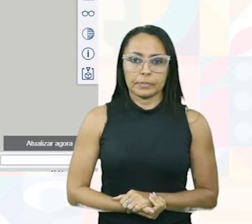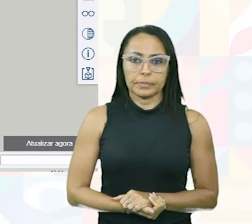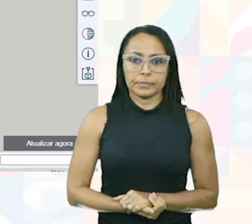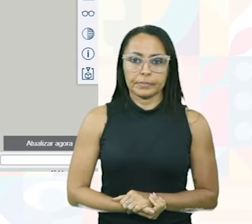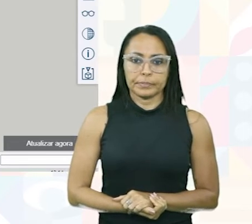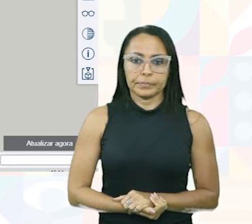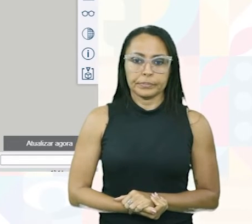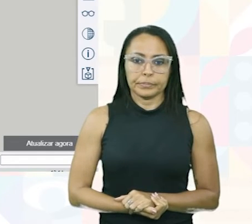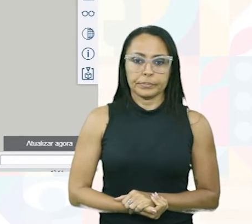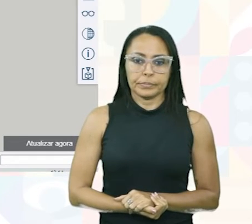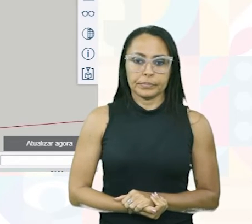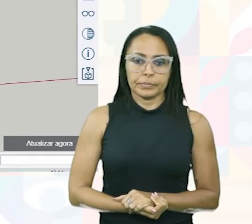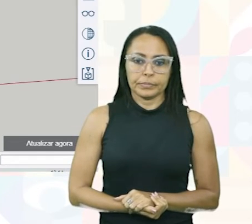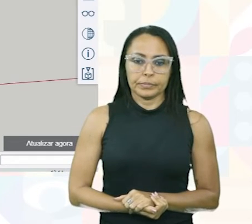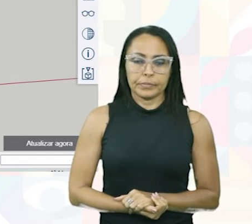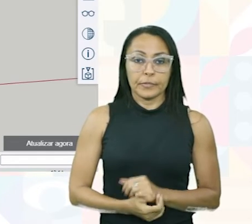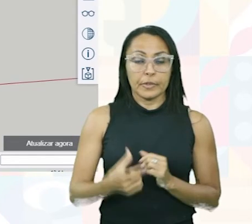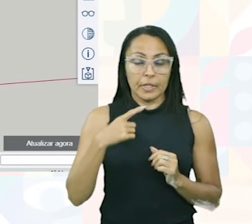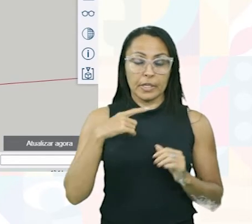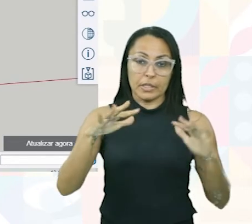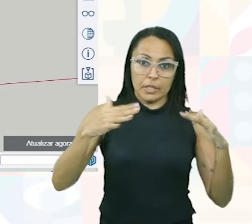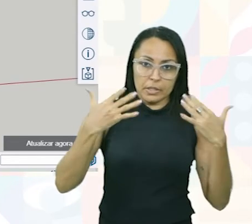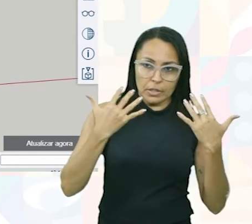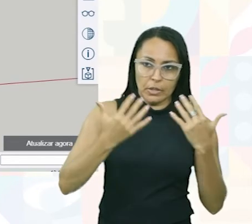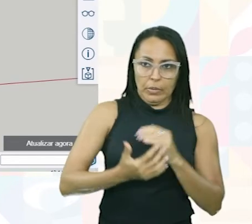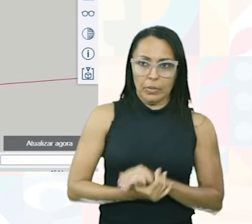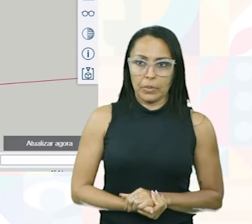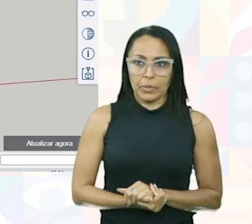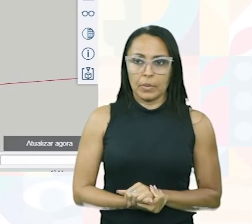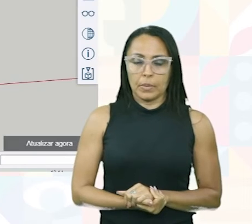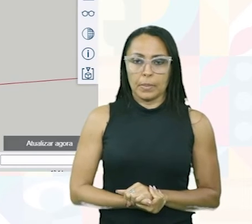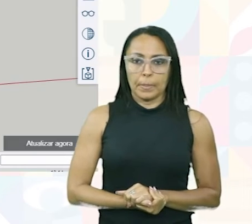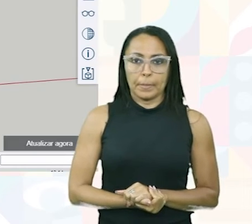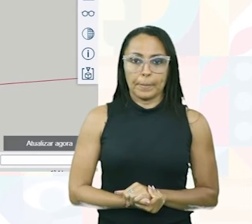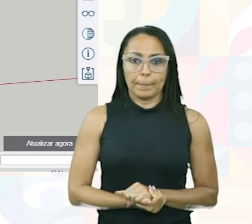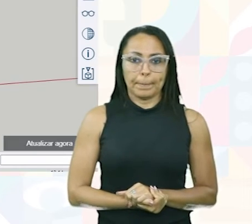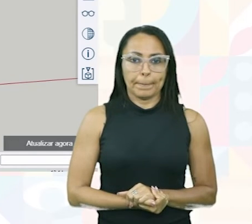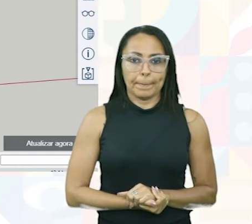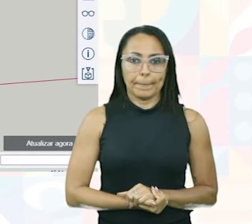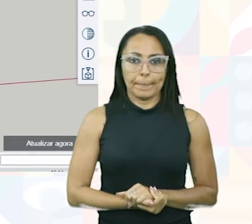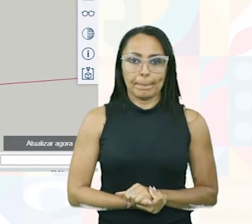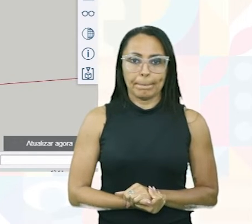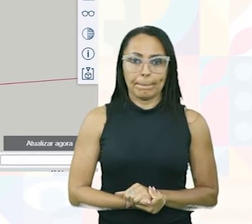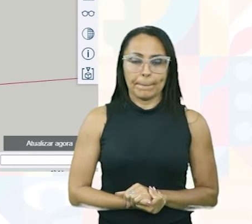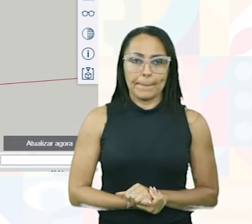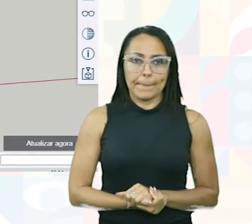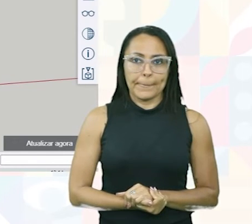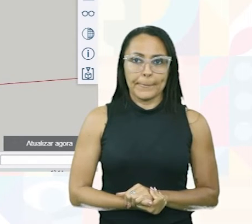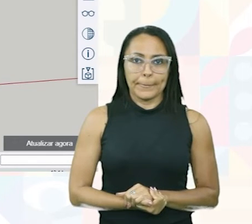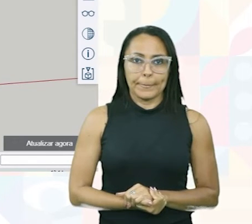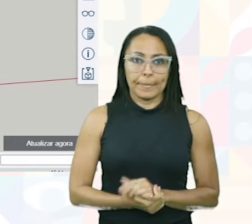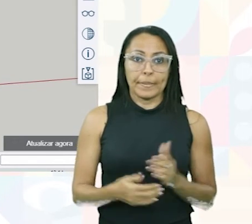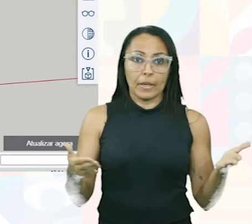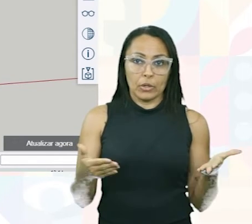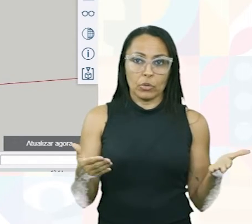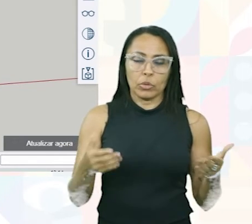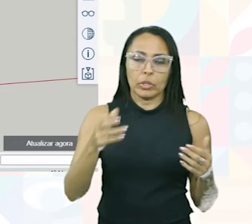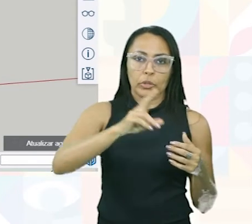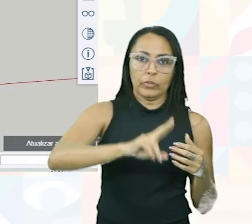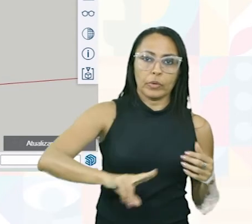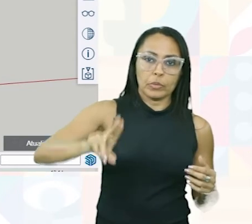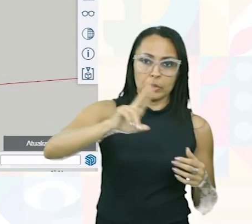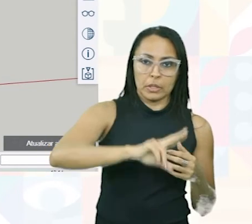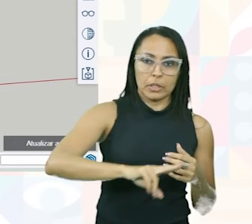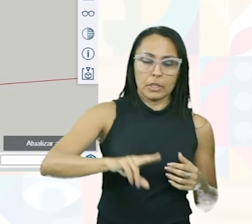Então, tenham bastante atenção com relação a essa ferramenta. Vamos agora utilizar essa